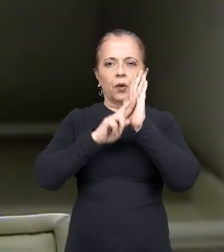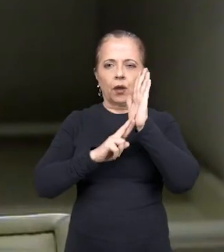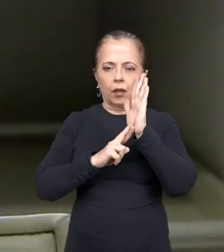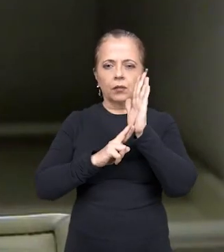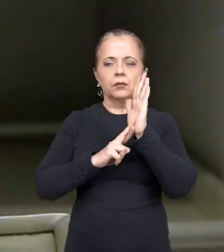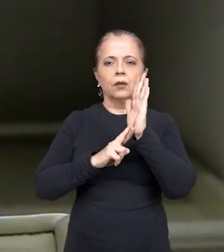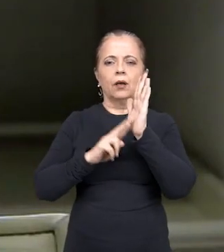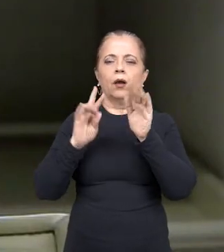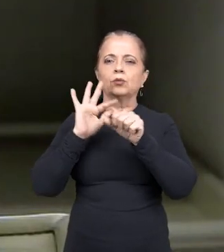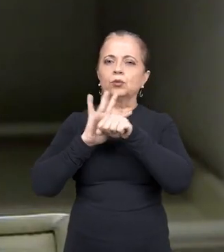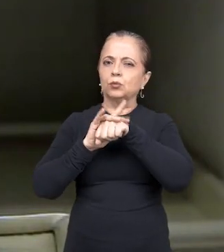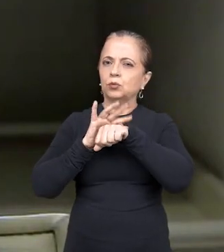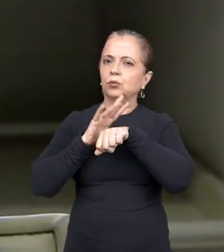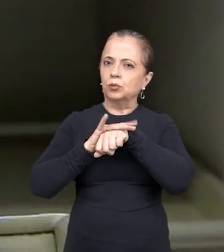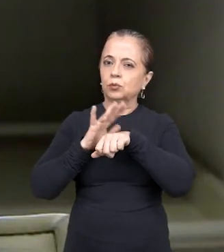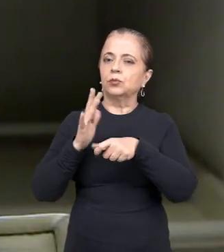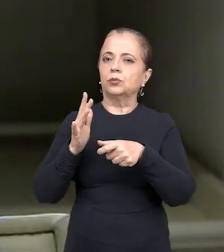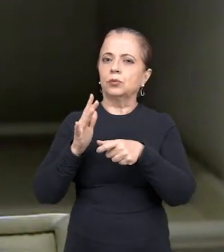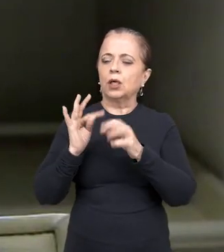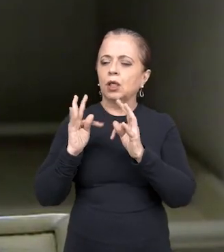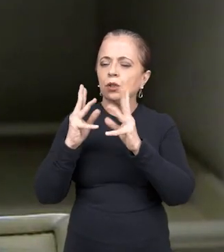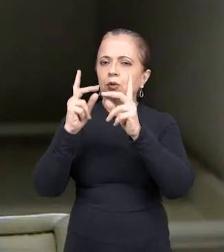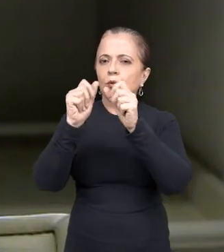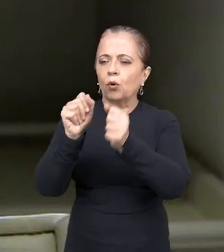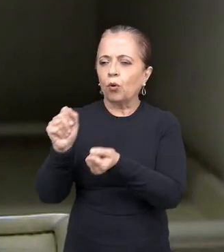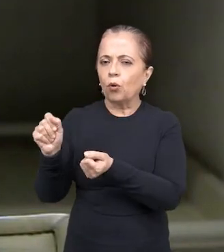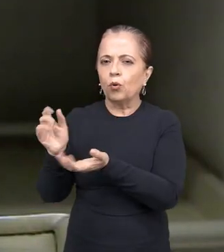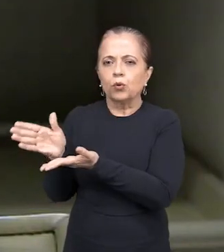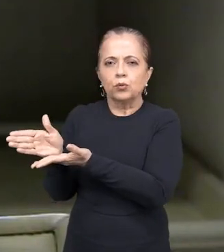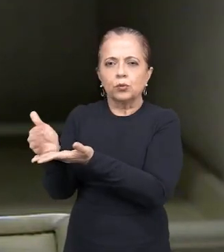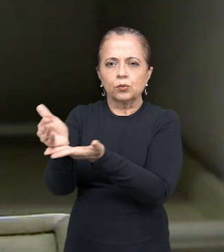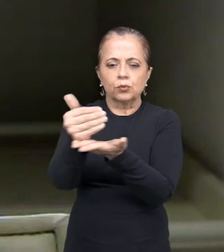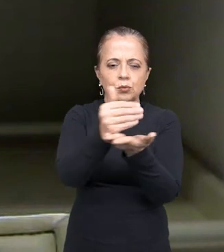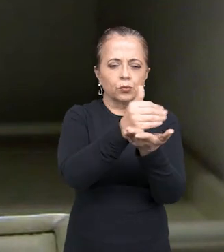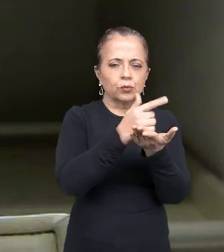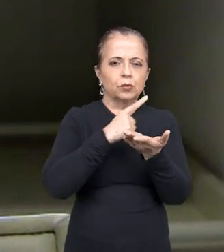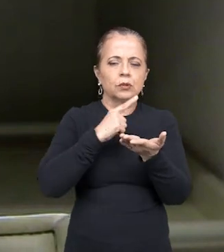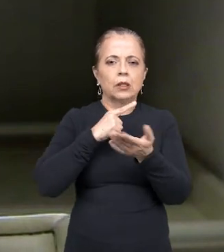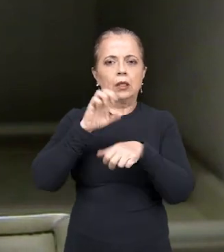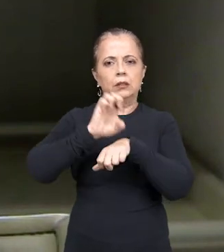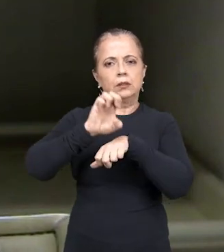boletim epidemiológico e de todos os dados que são